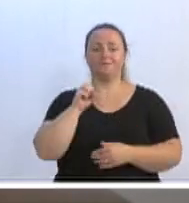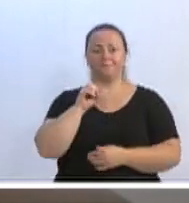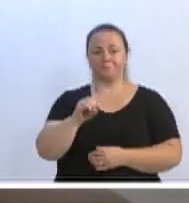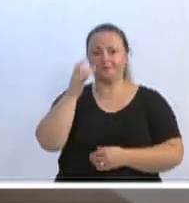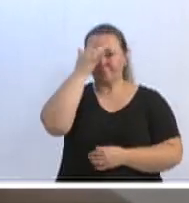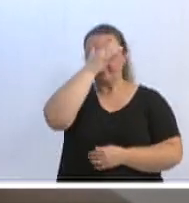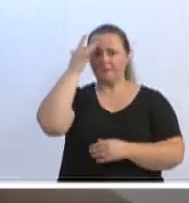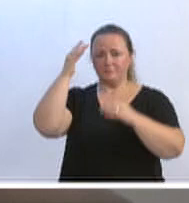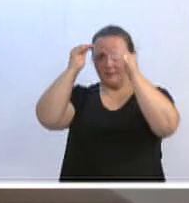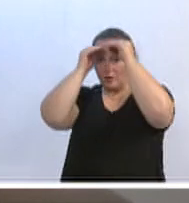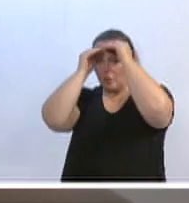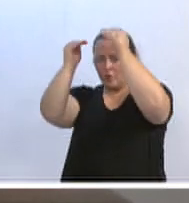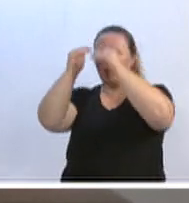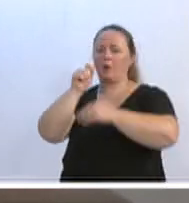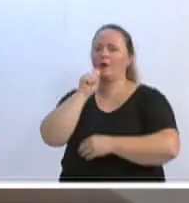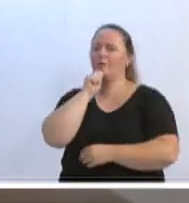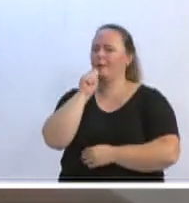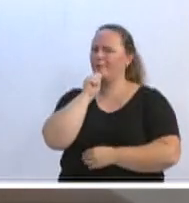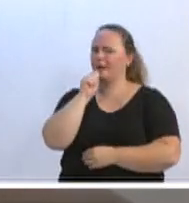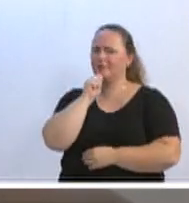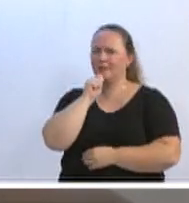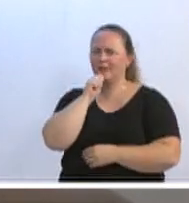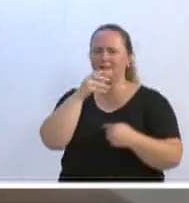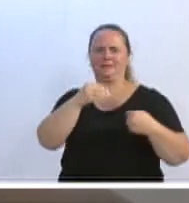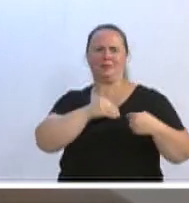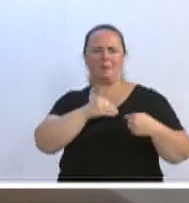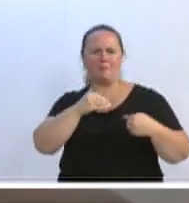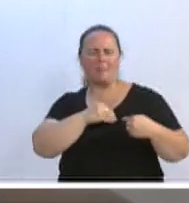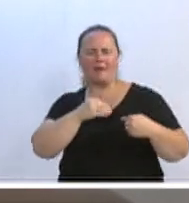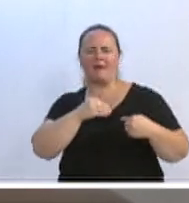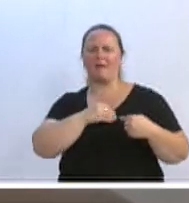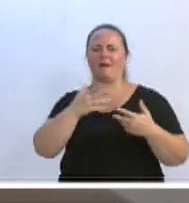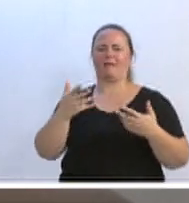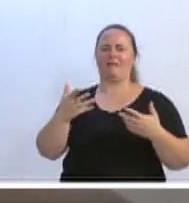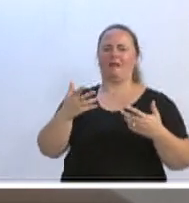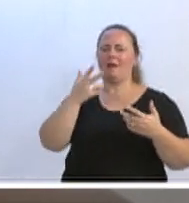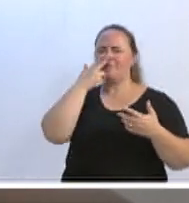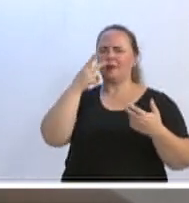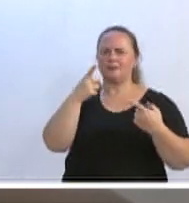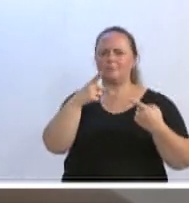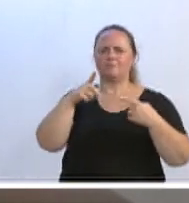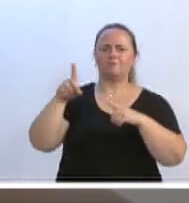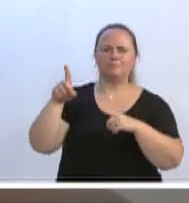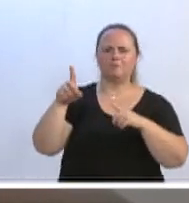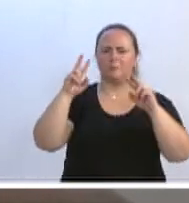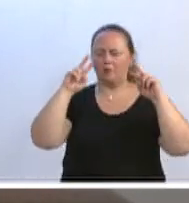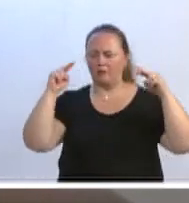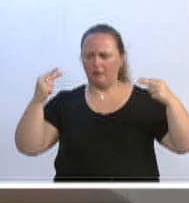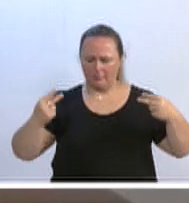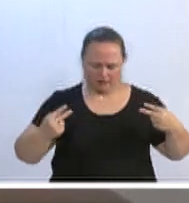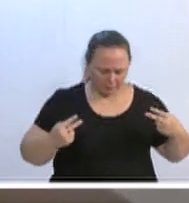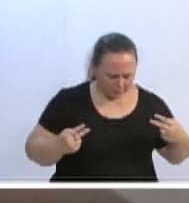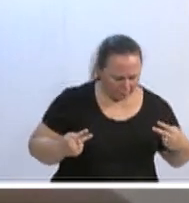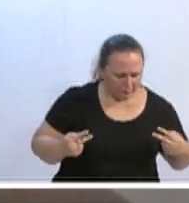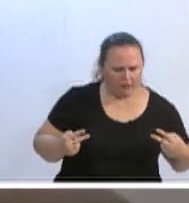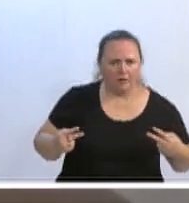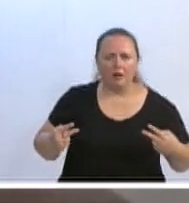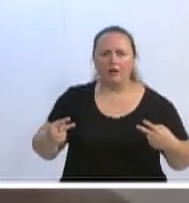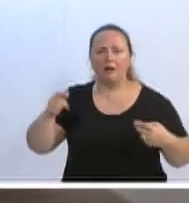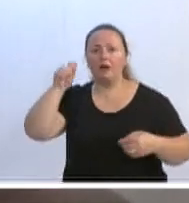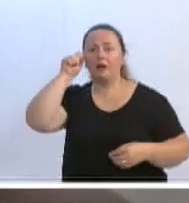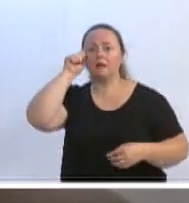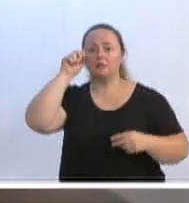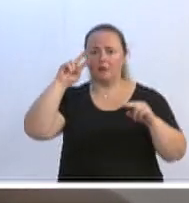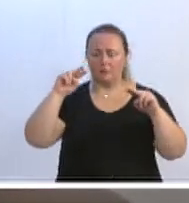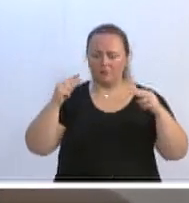Deus, quando ele peca contra o Senhor, o homem viu que estava nu. E o que Deus faz?